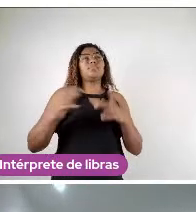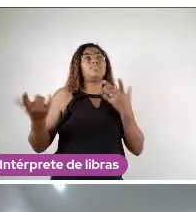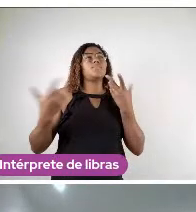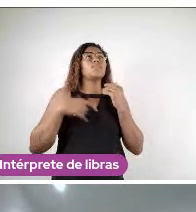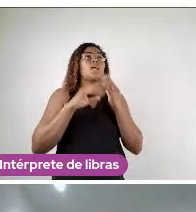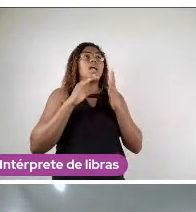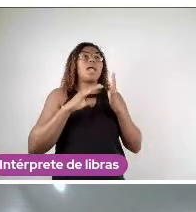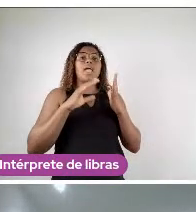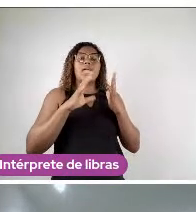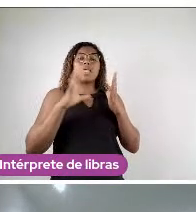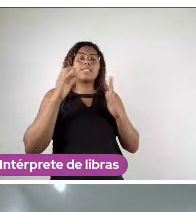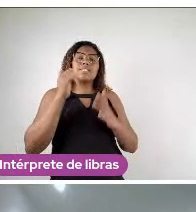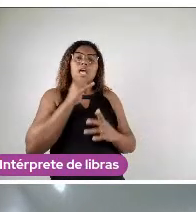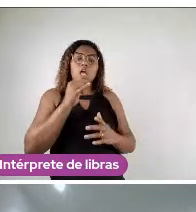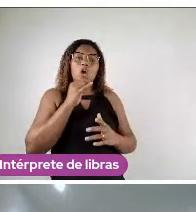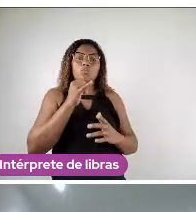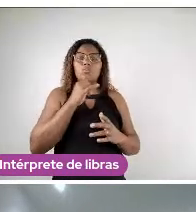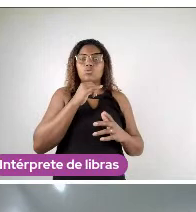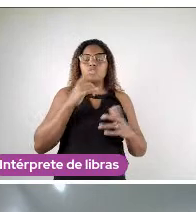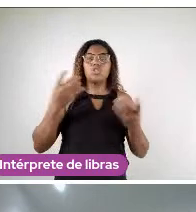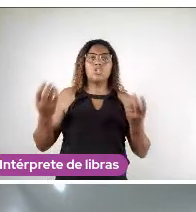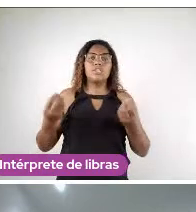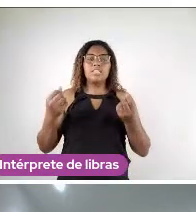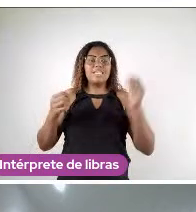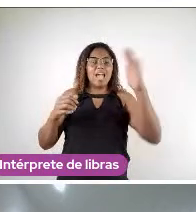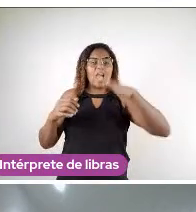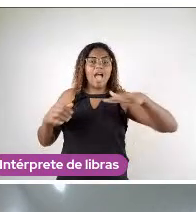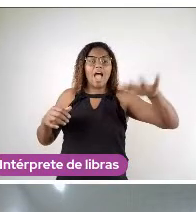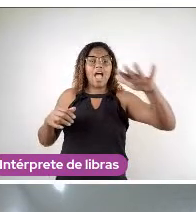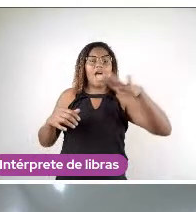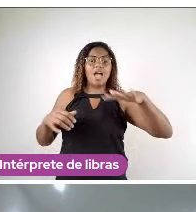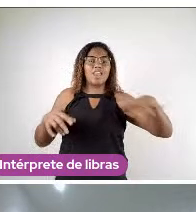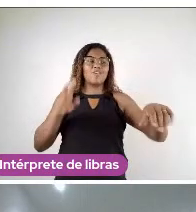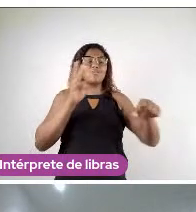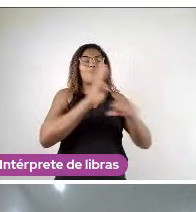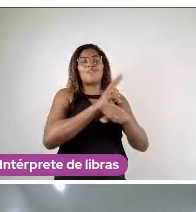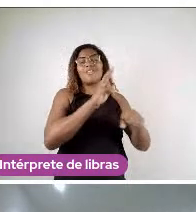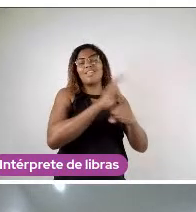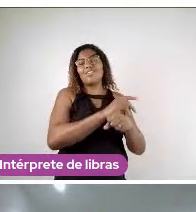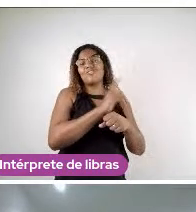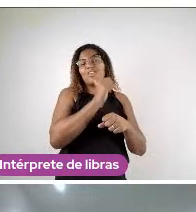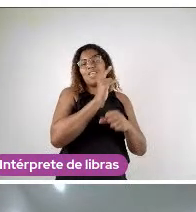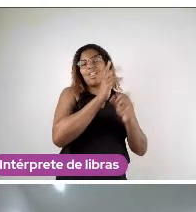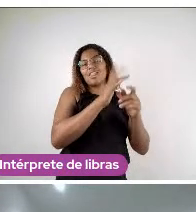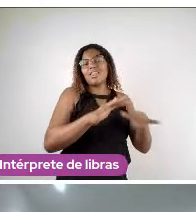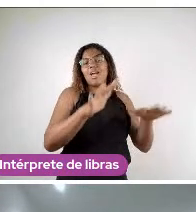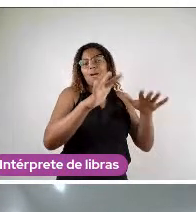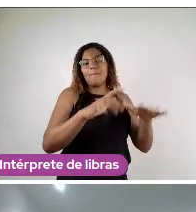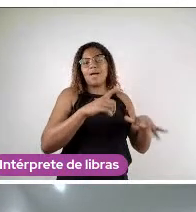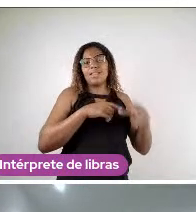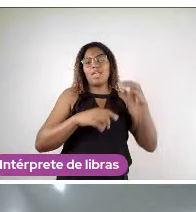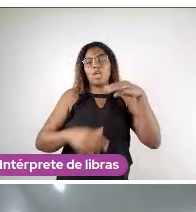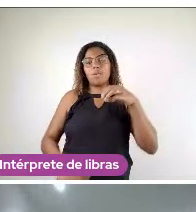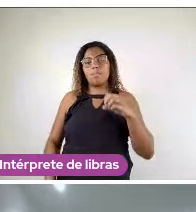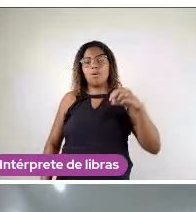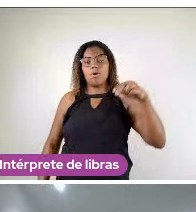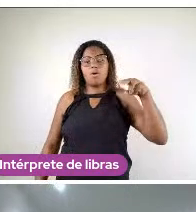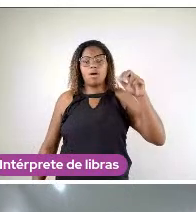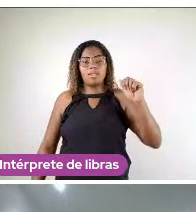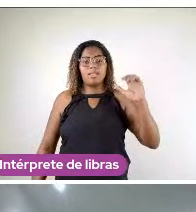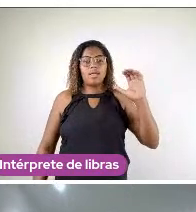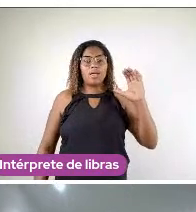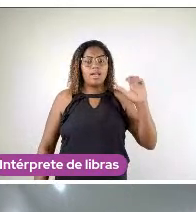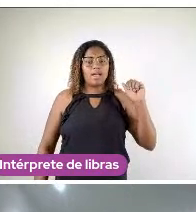de lacuna, né, de áreas marinhas protegidas. A gente tem o Mônaco Garras, que é um monumento natural, que é uma área